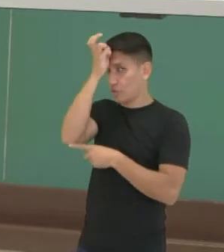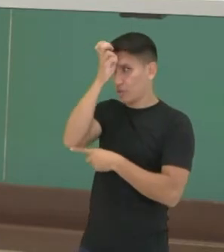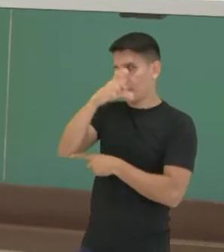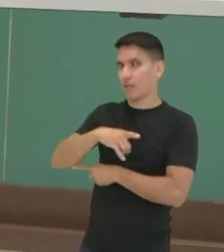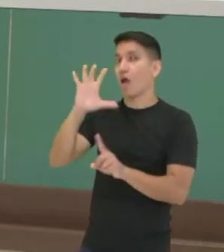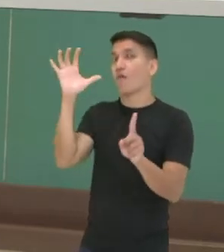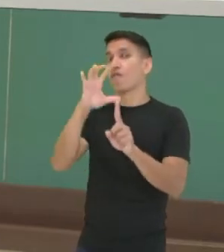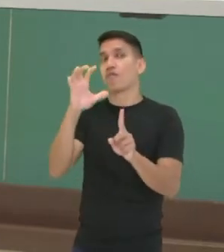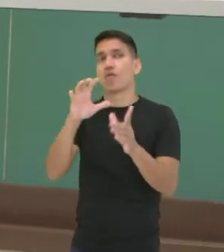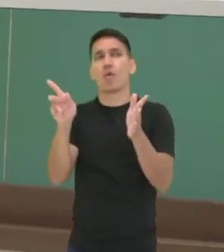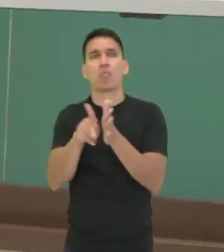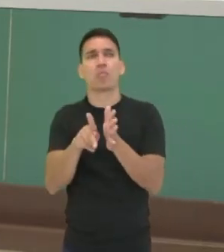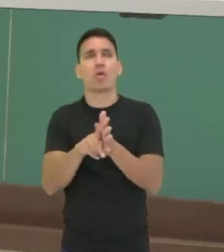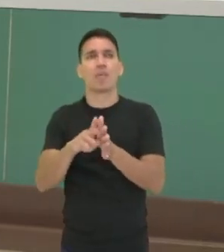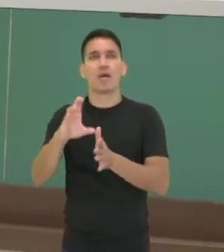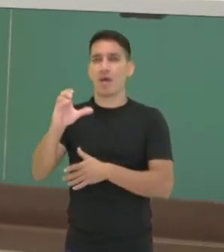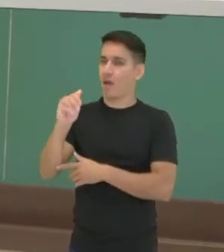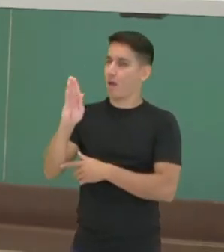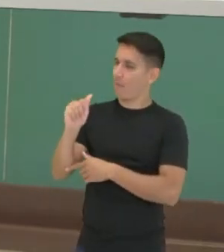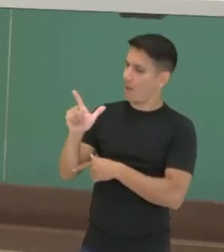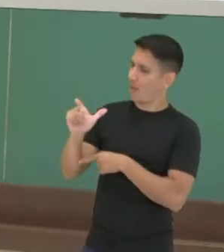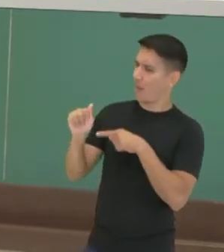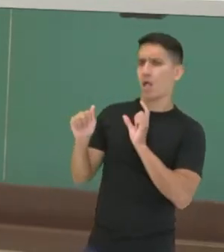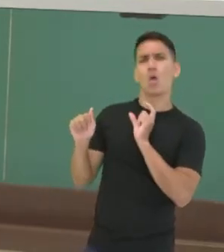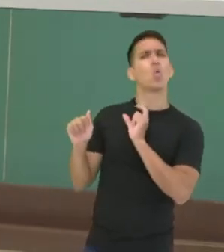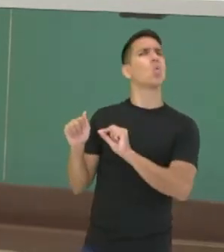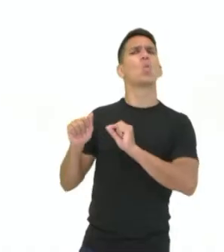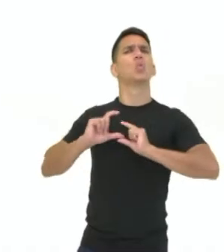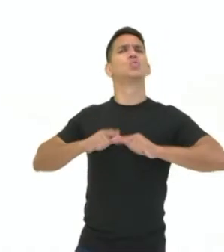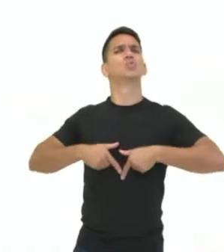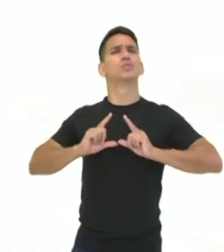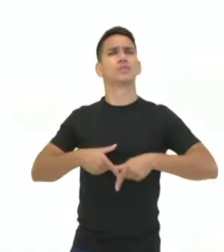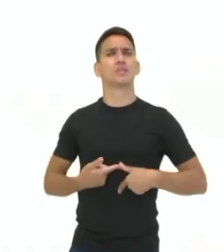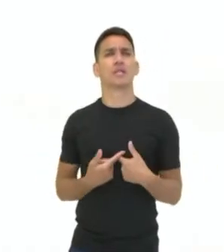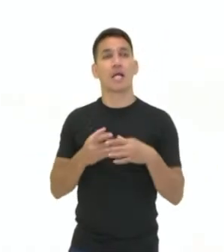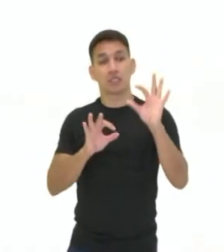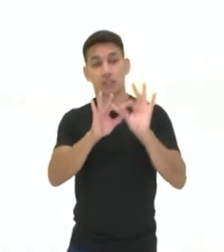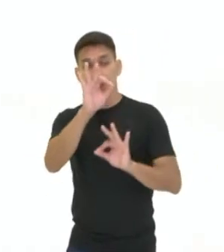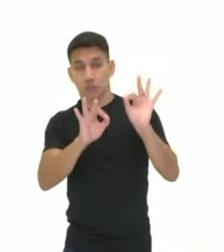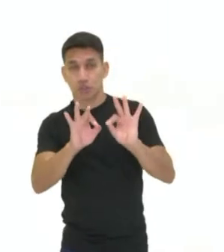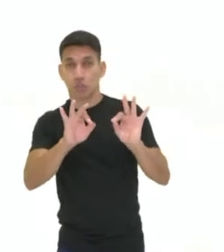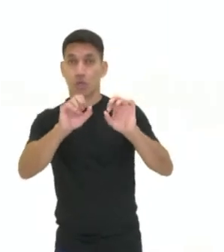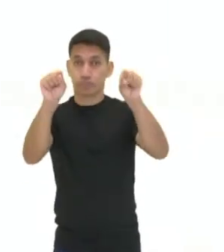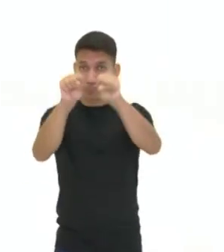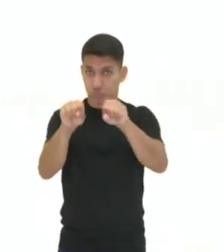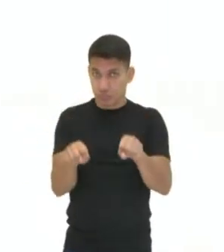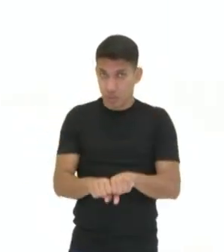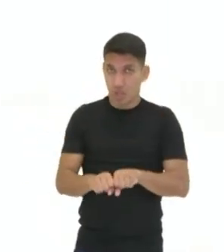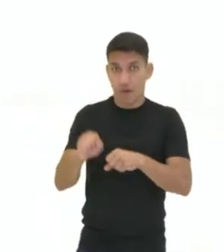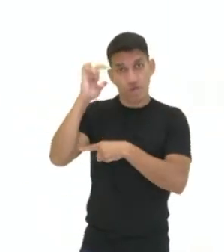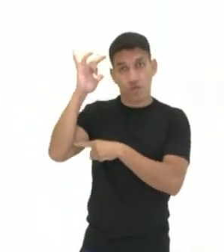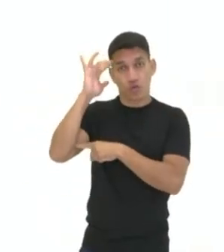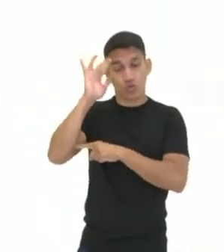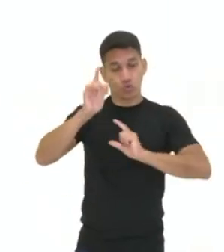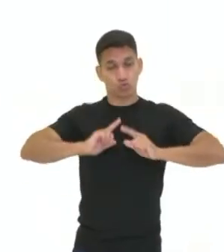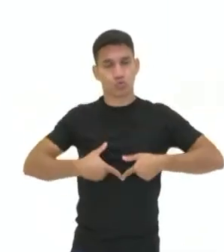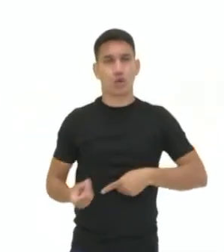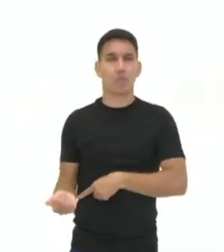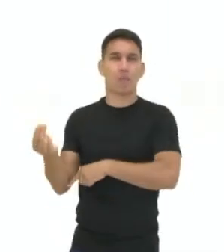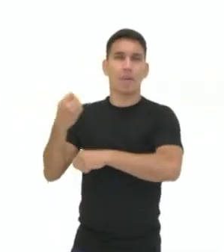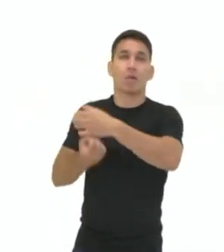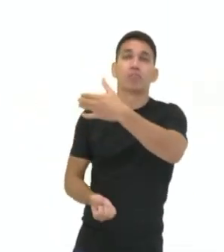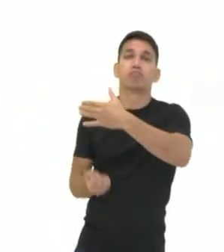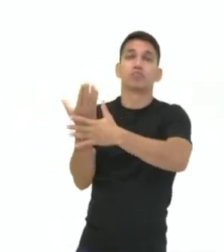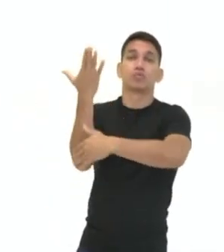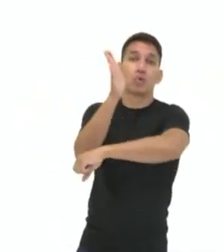na cabala judaica. A cabala é um sistema filosófico religioso judaico de origem medieval, segundo o